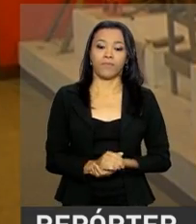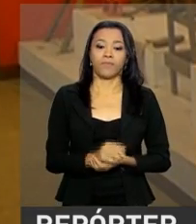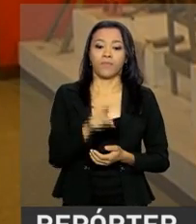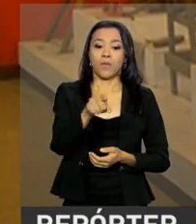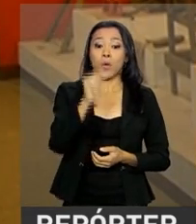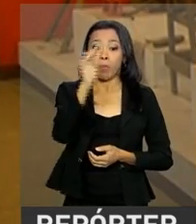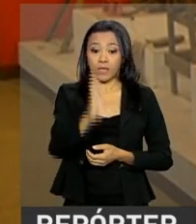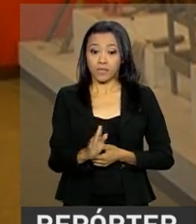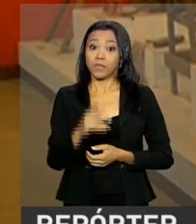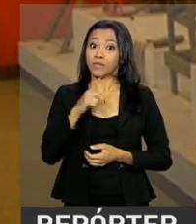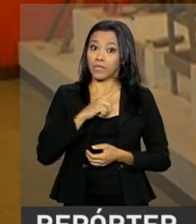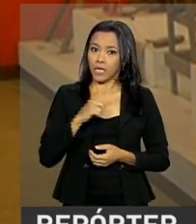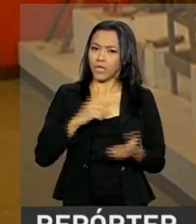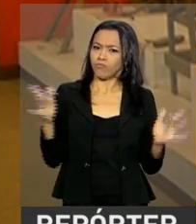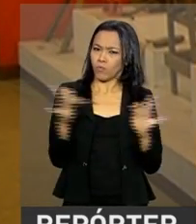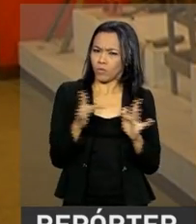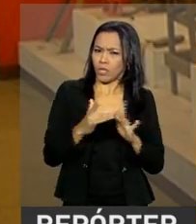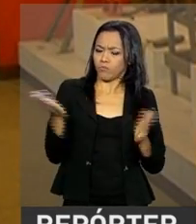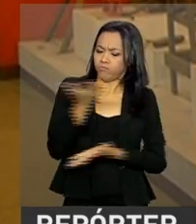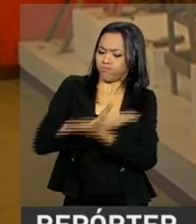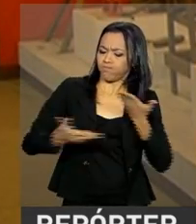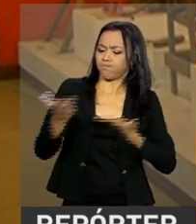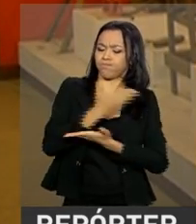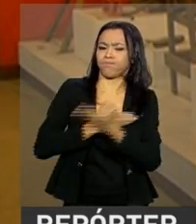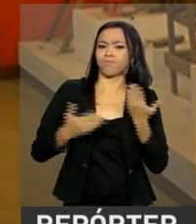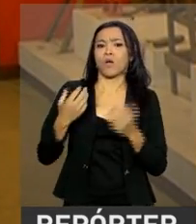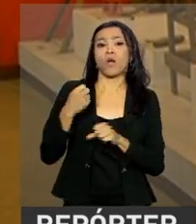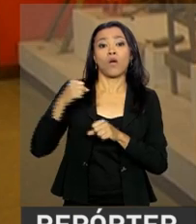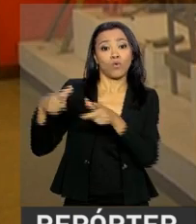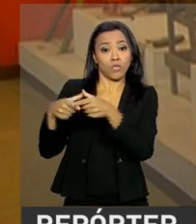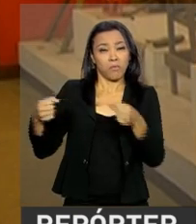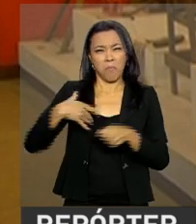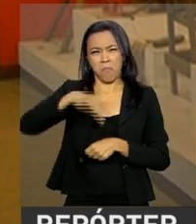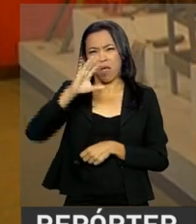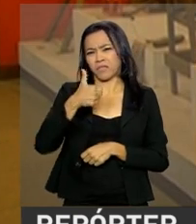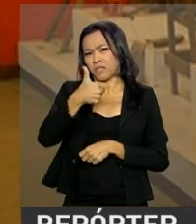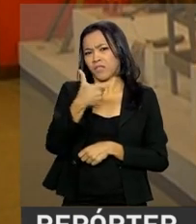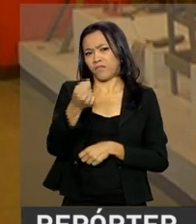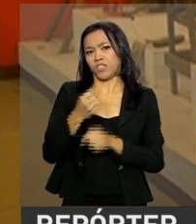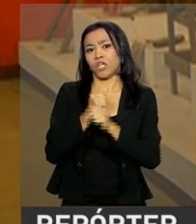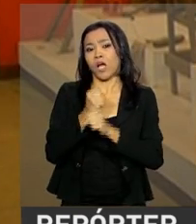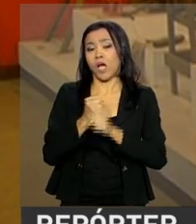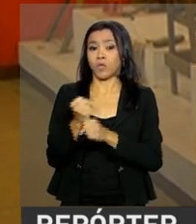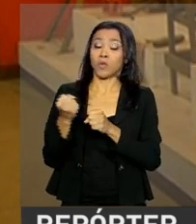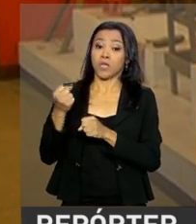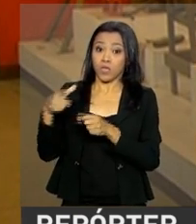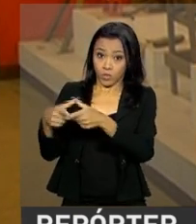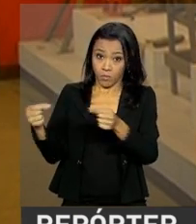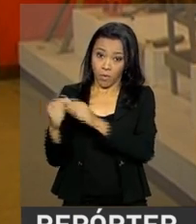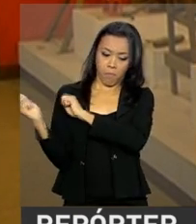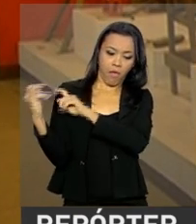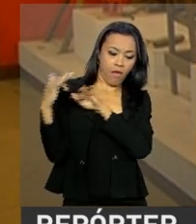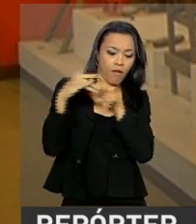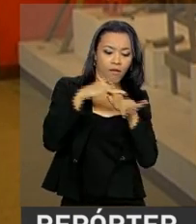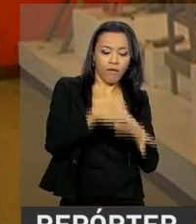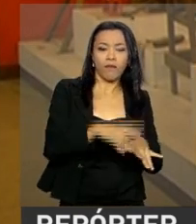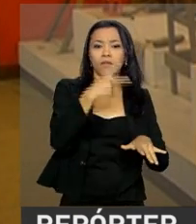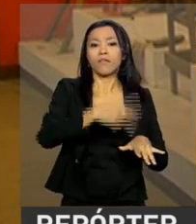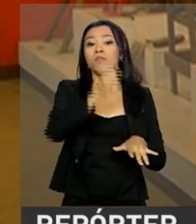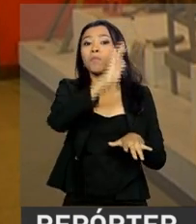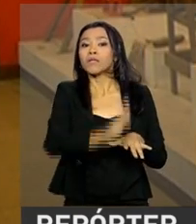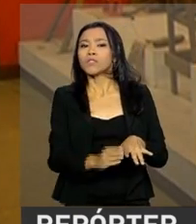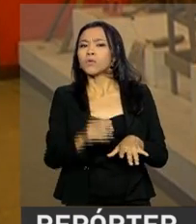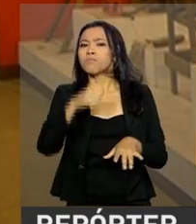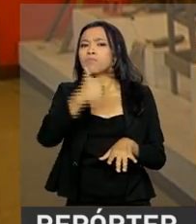Brasil mantém relações diplomáticas com o Japão há mais de 120 anos a emigração dos Japoneses aqui pro país começou em